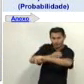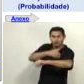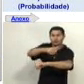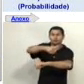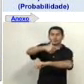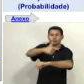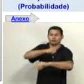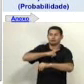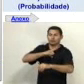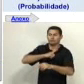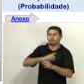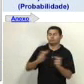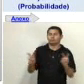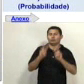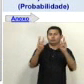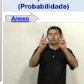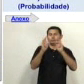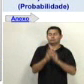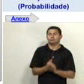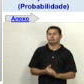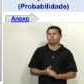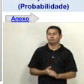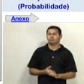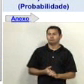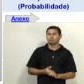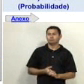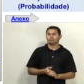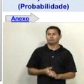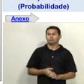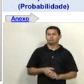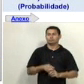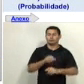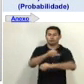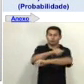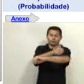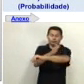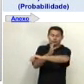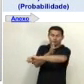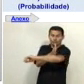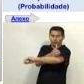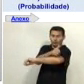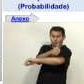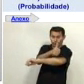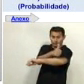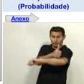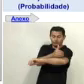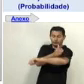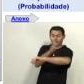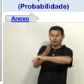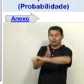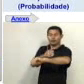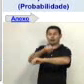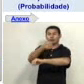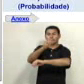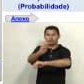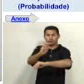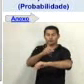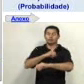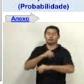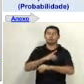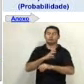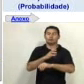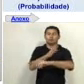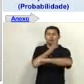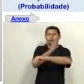E tenho um valor, então, de 11 a 15. É isso que o exercício está pedindo. Eu tenho uma